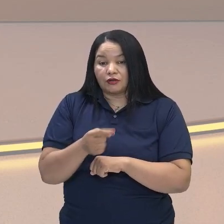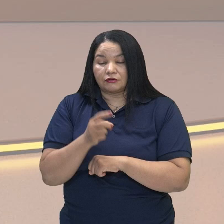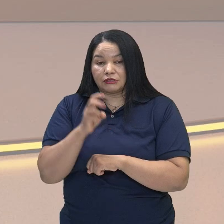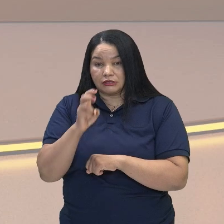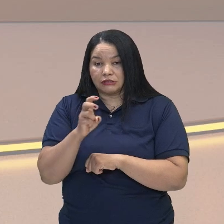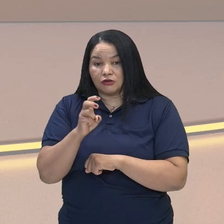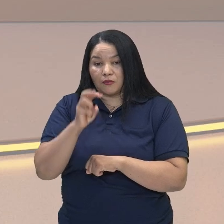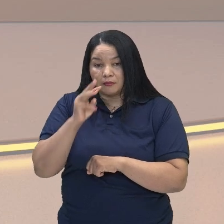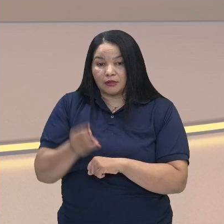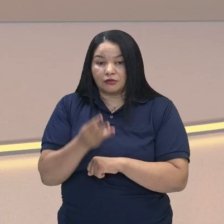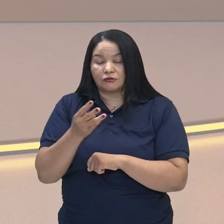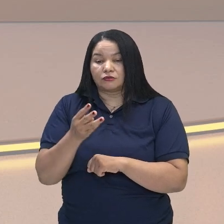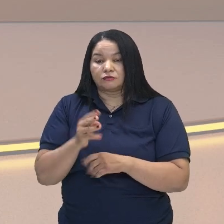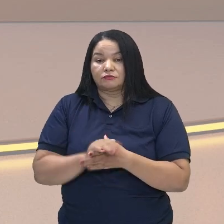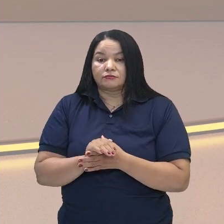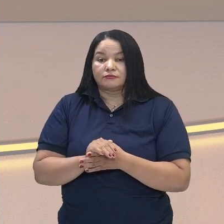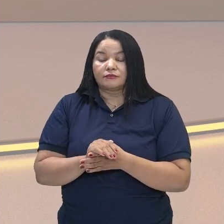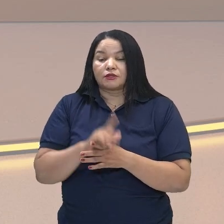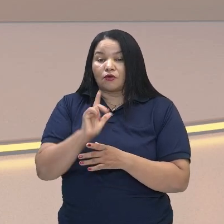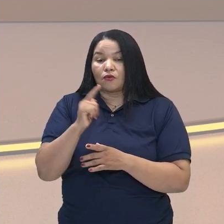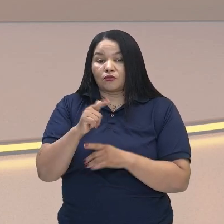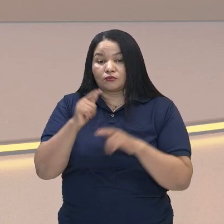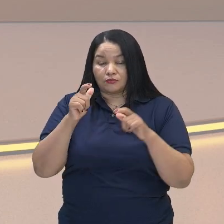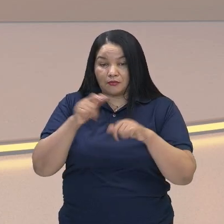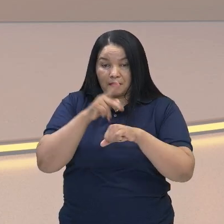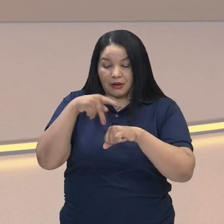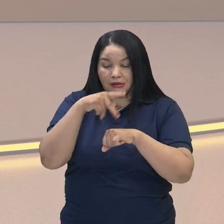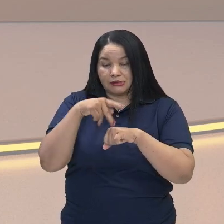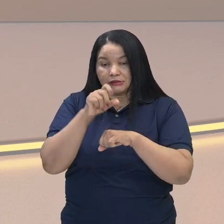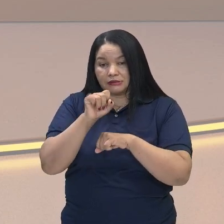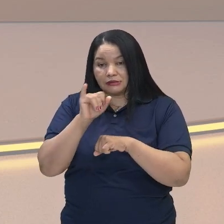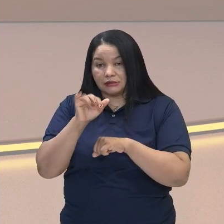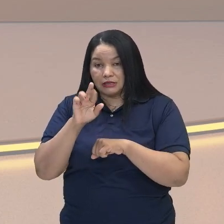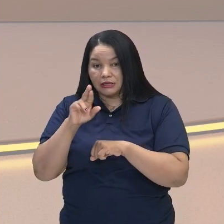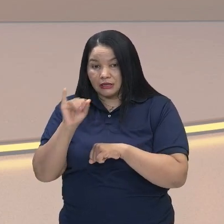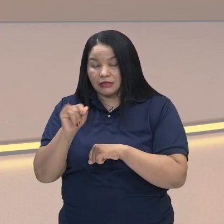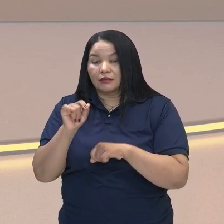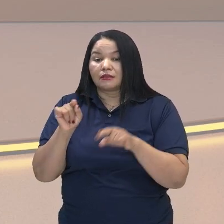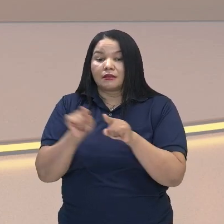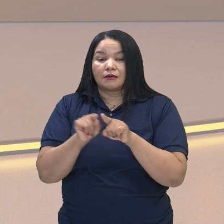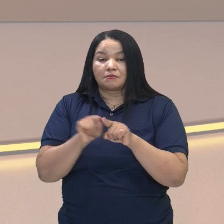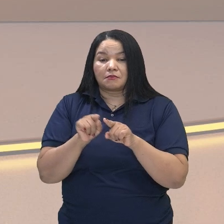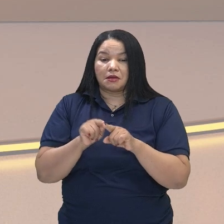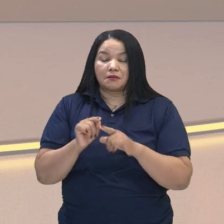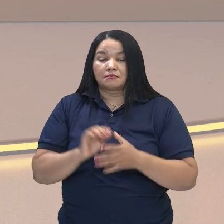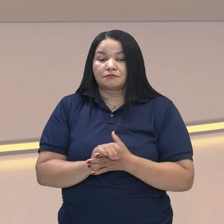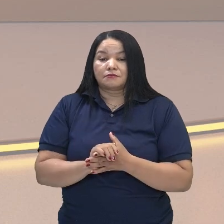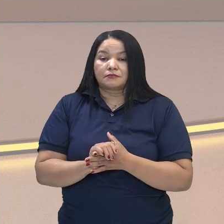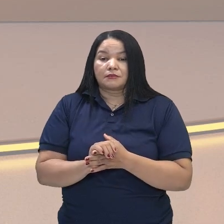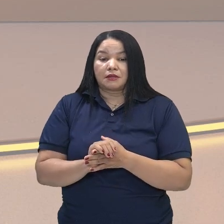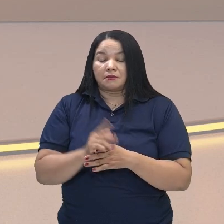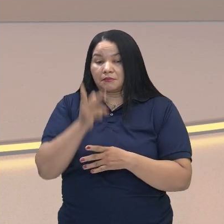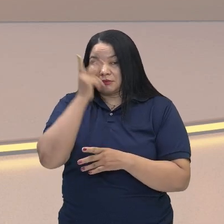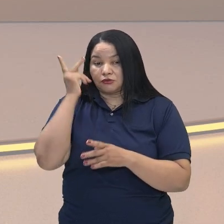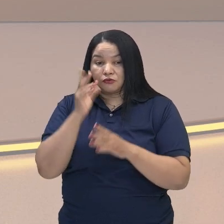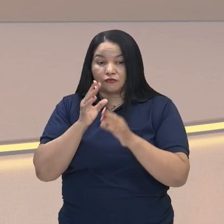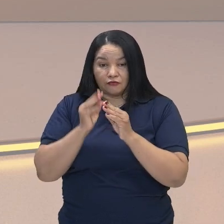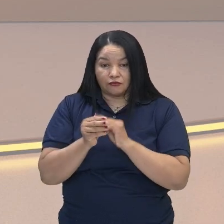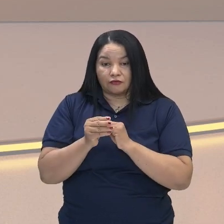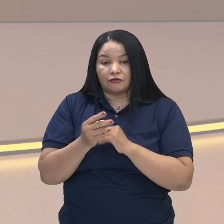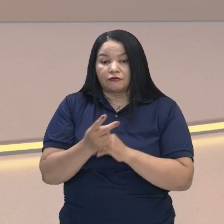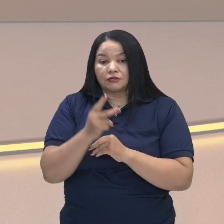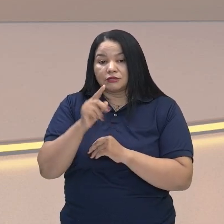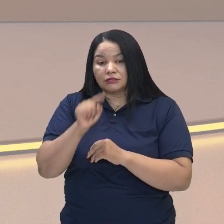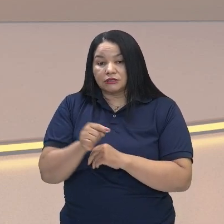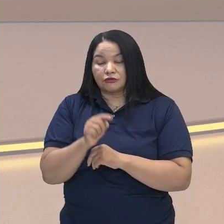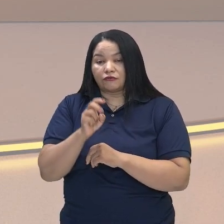Na Síria, a gente vai observar que é o país, né, que vai ter aí maior quantidade de refugiados, com